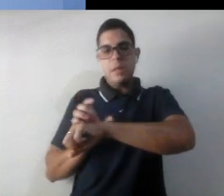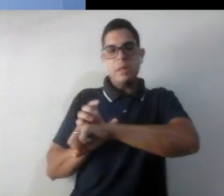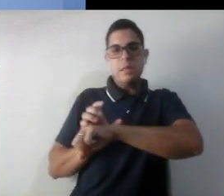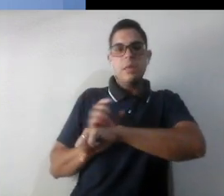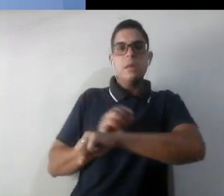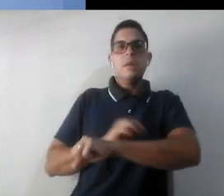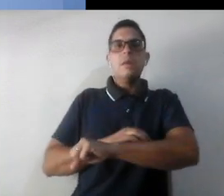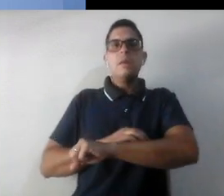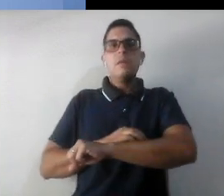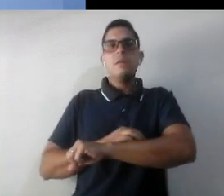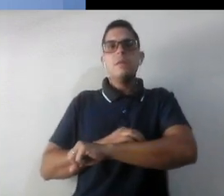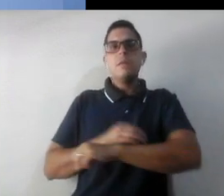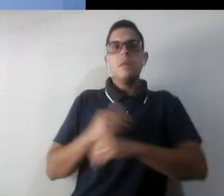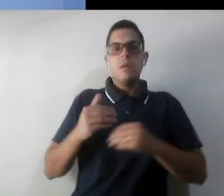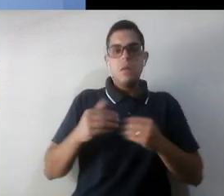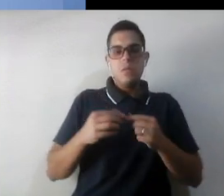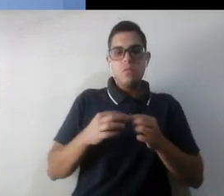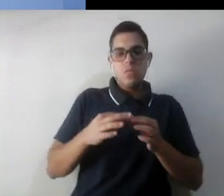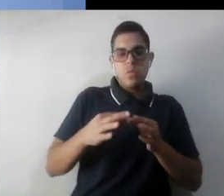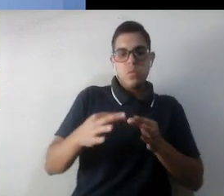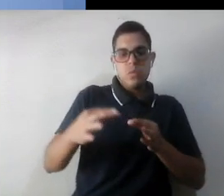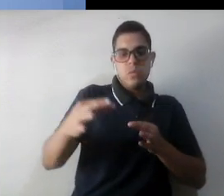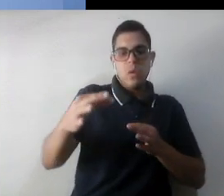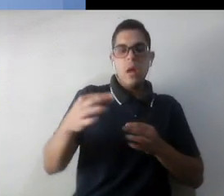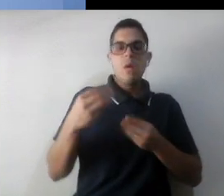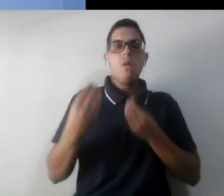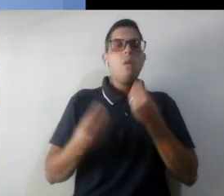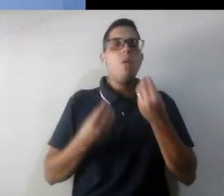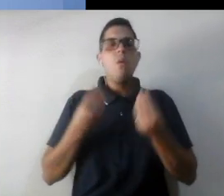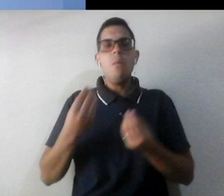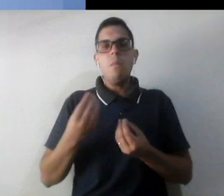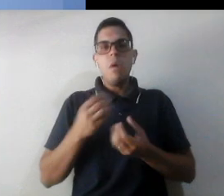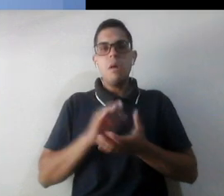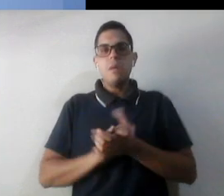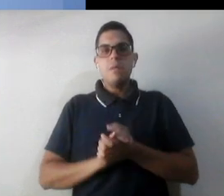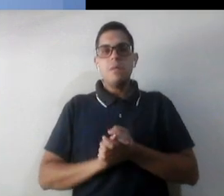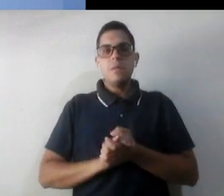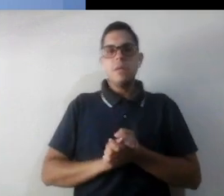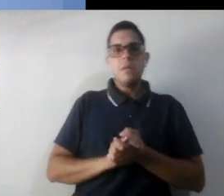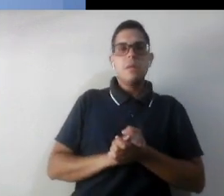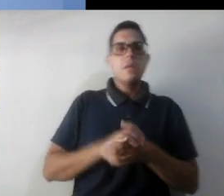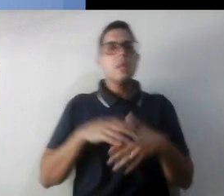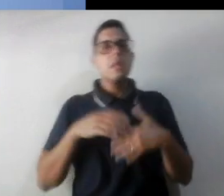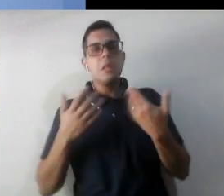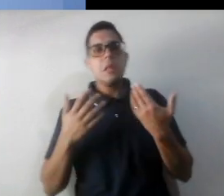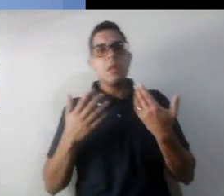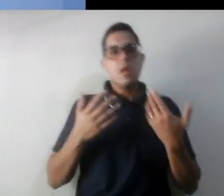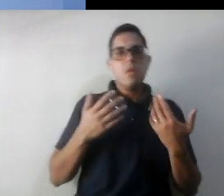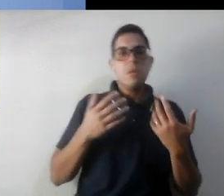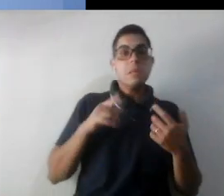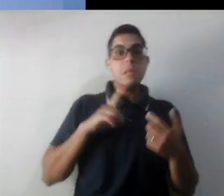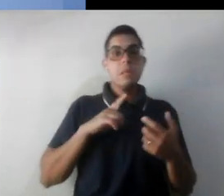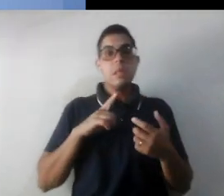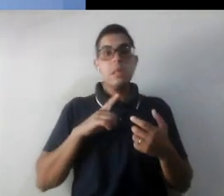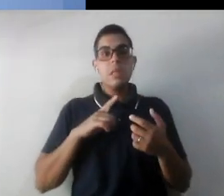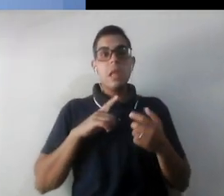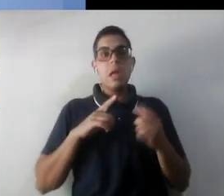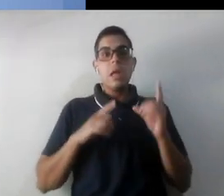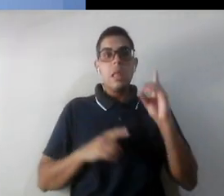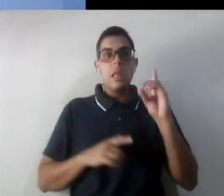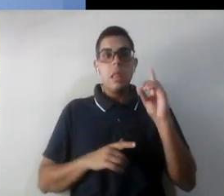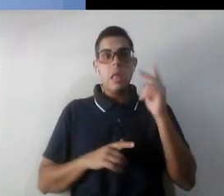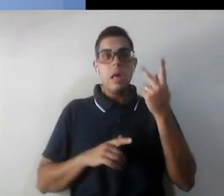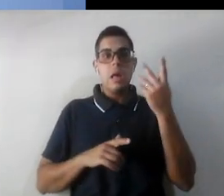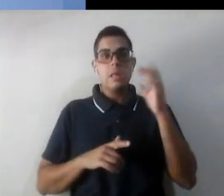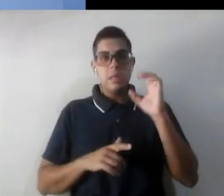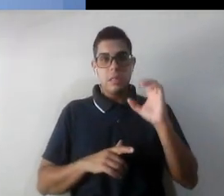terreno? Então, nesse caso, o DHC é que foi dado. Então, a distância horizontal corrigida é o final, é o que eu